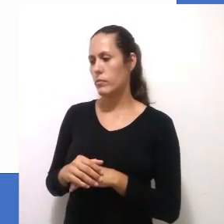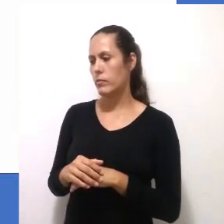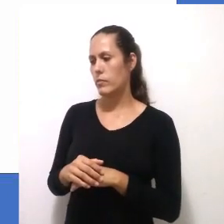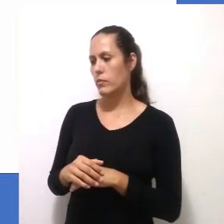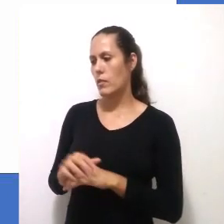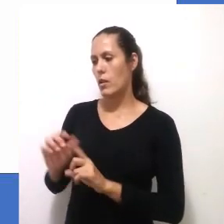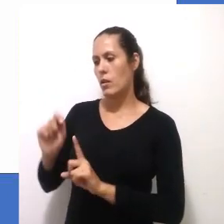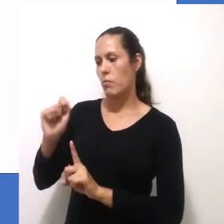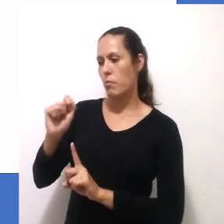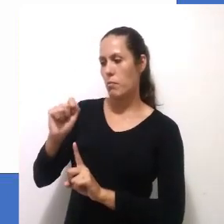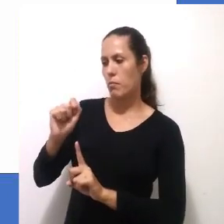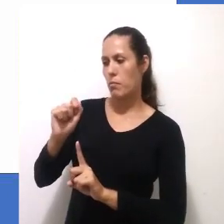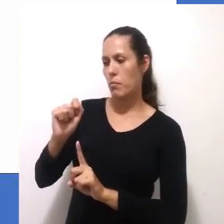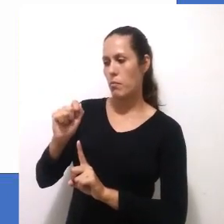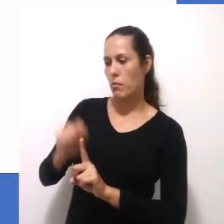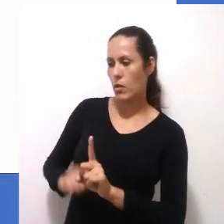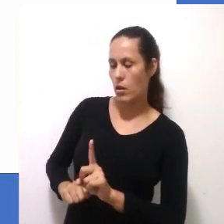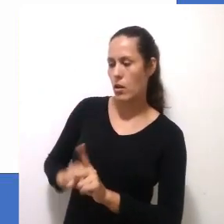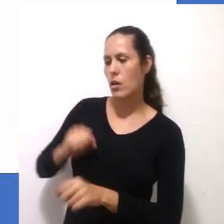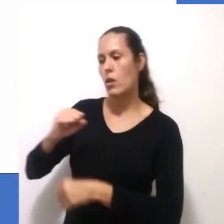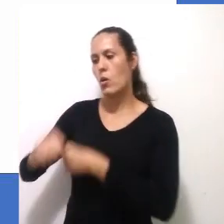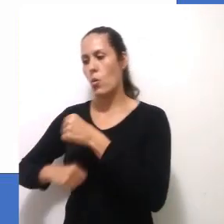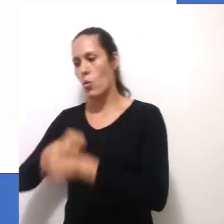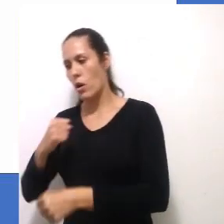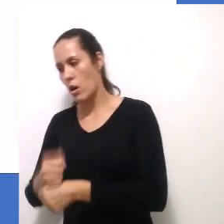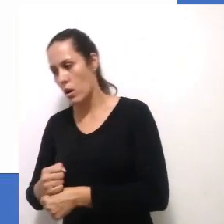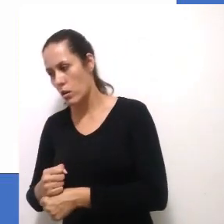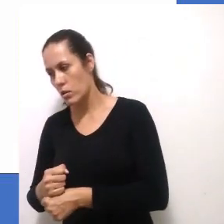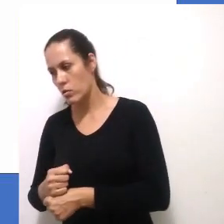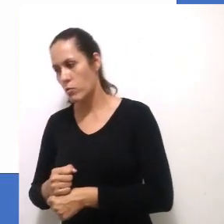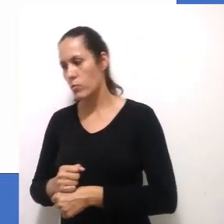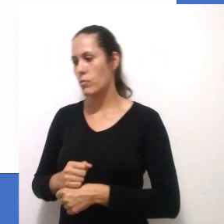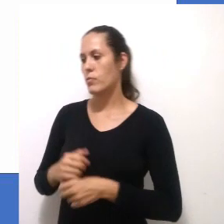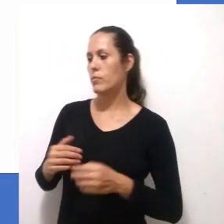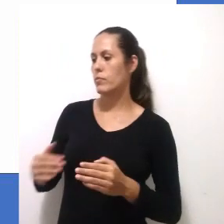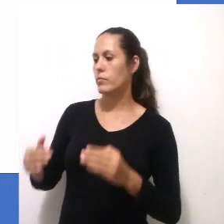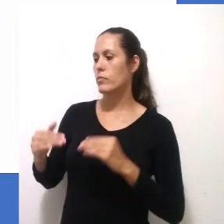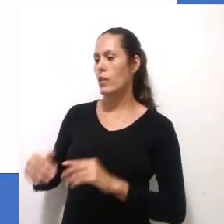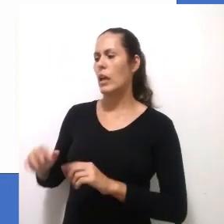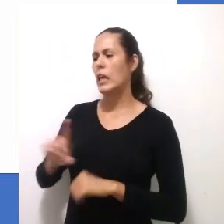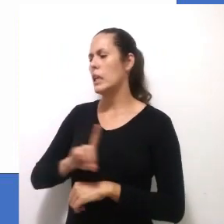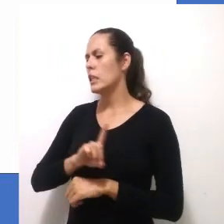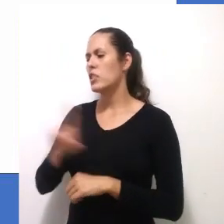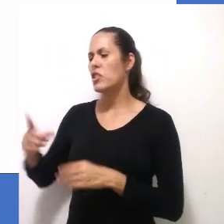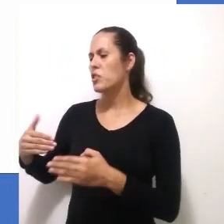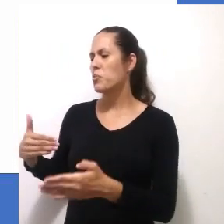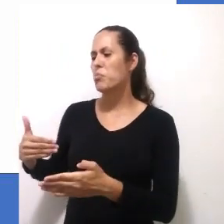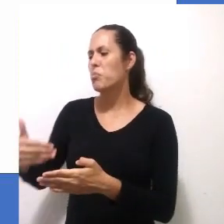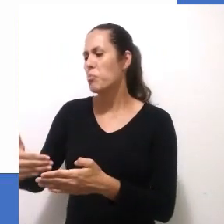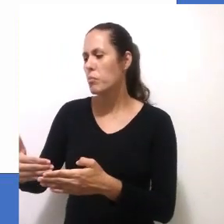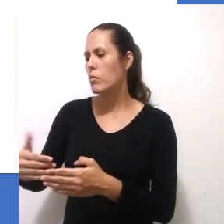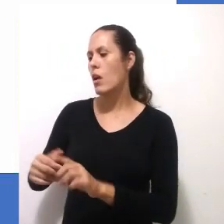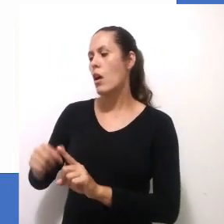Month, mês. Year, em um ano. In a few days, em poucos dias.